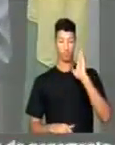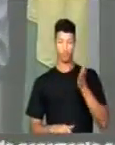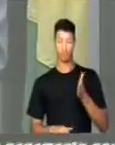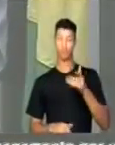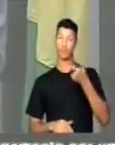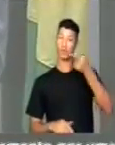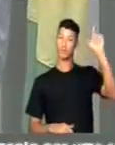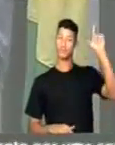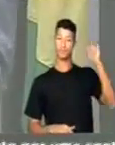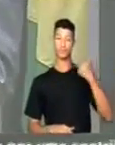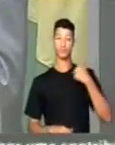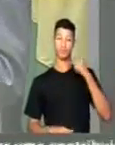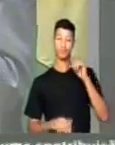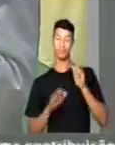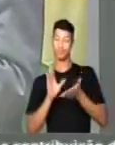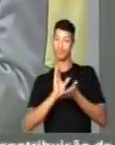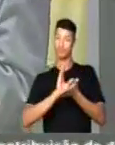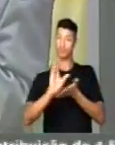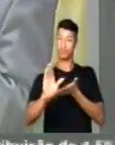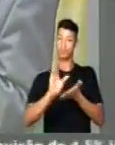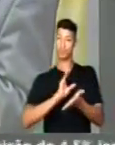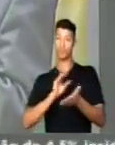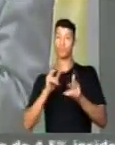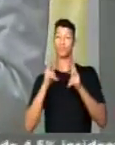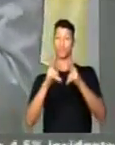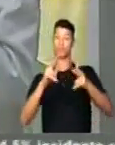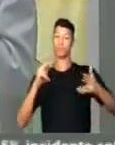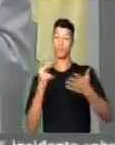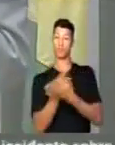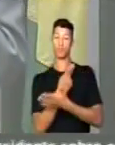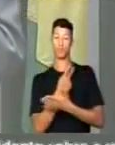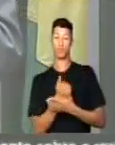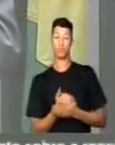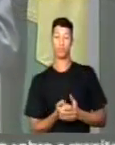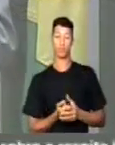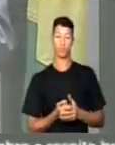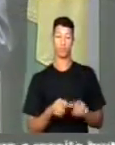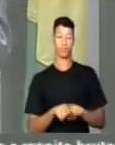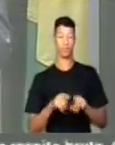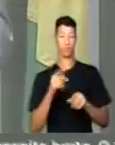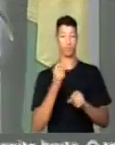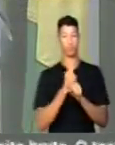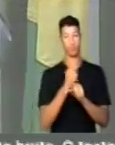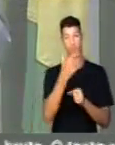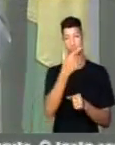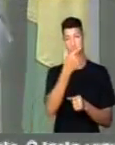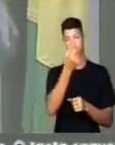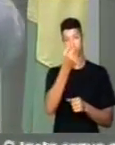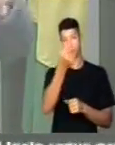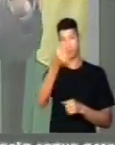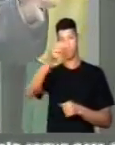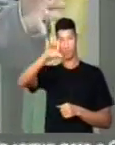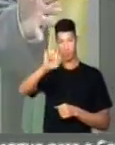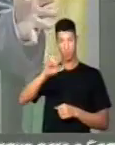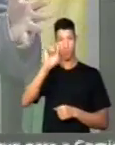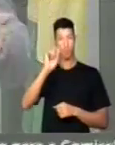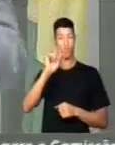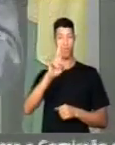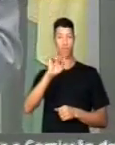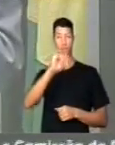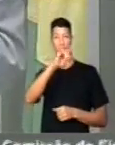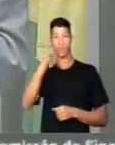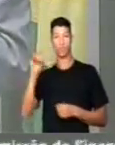outra parte, financiamento, como aconteceu, senhor presidente, em 2009, que a